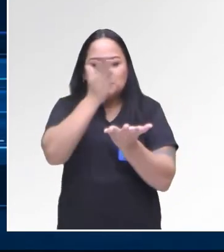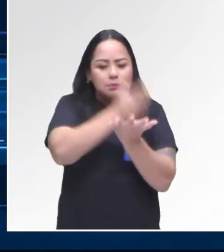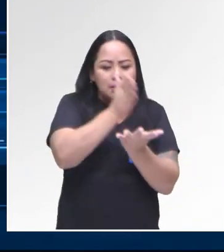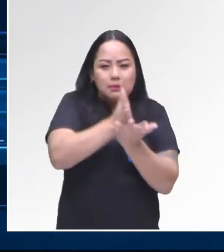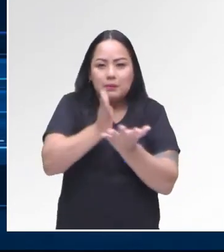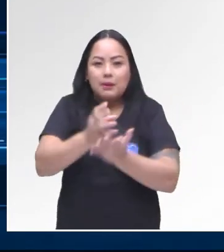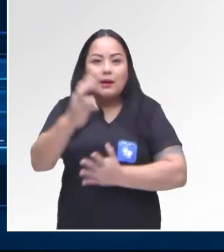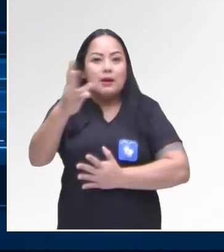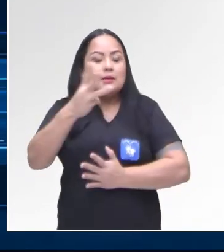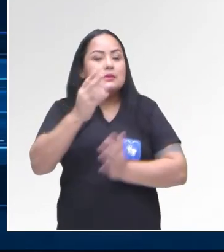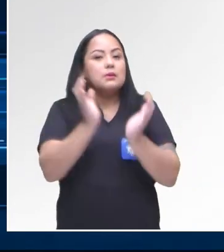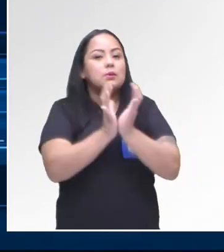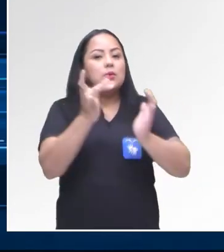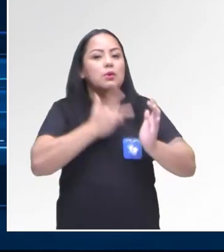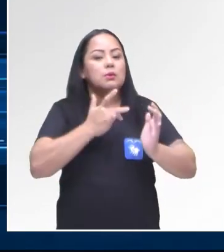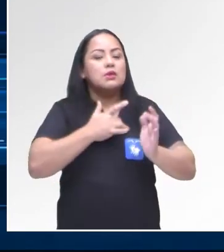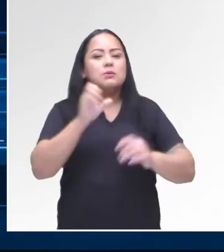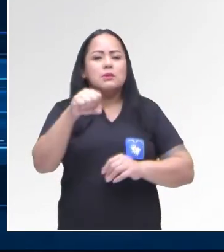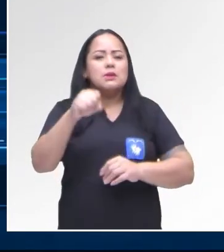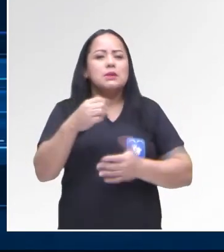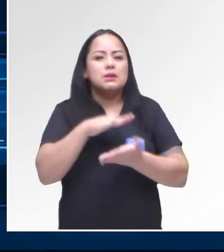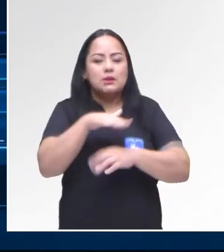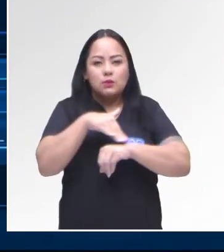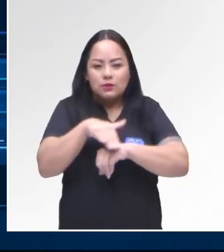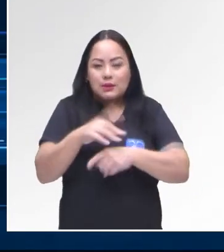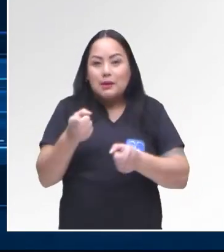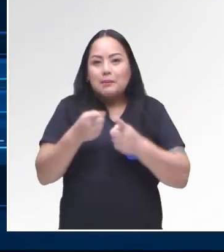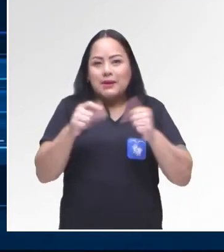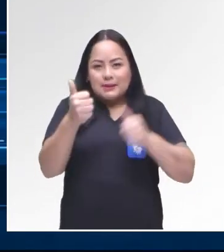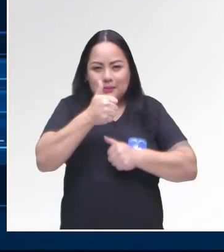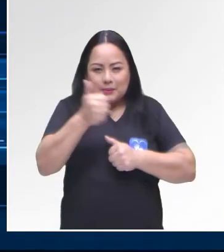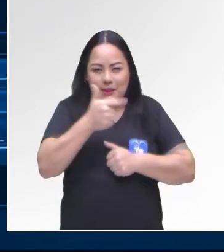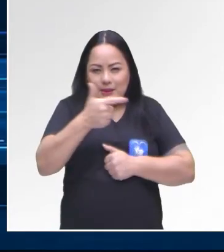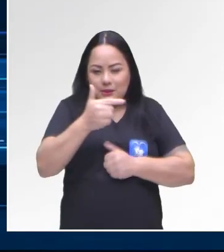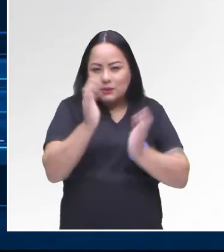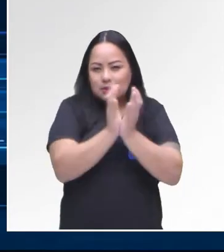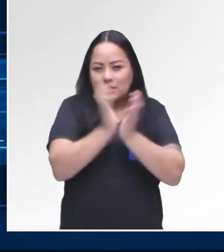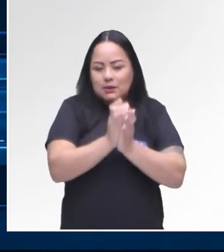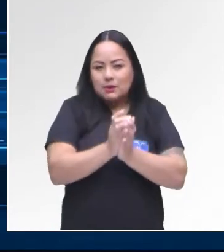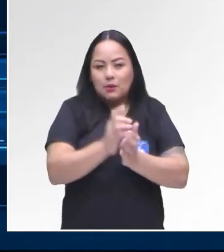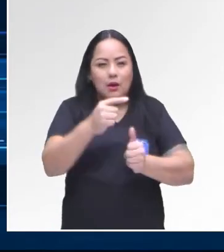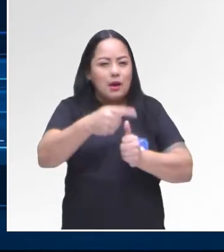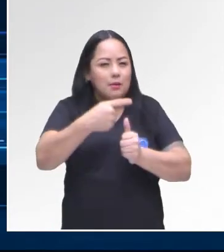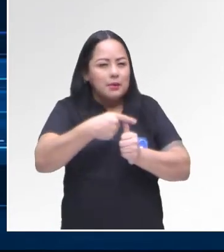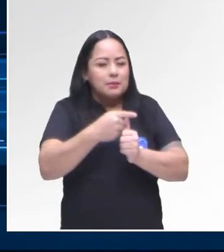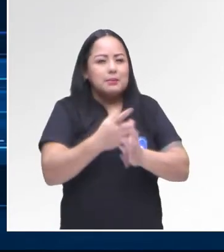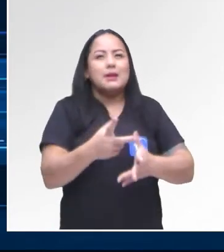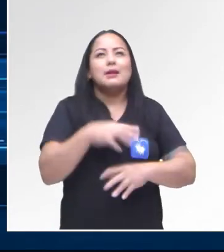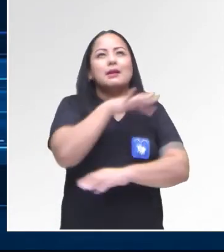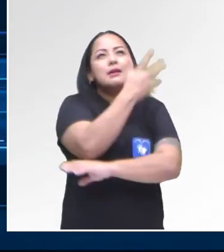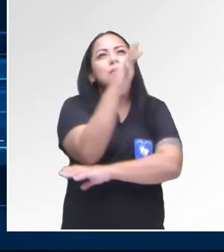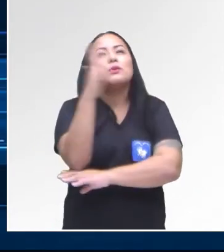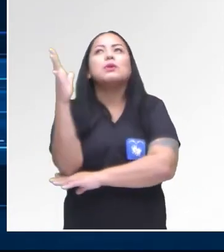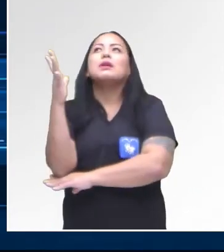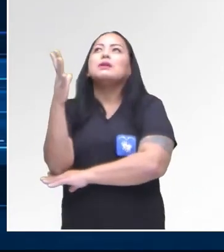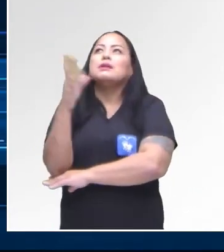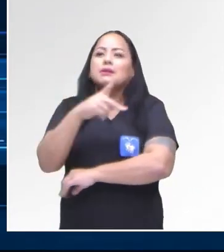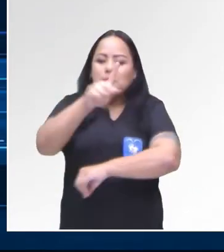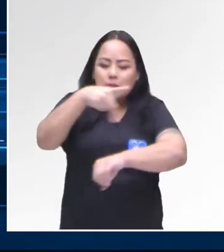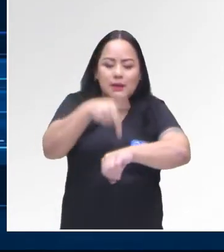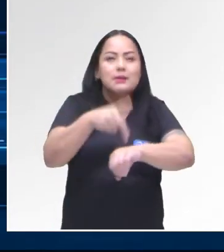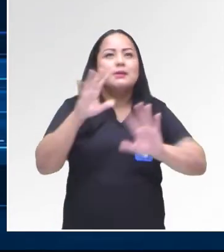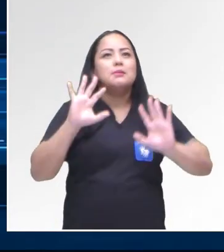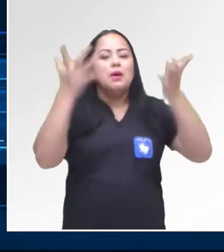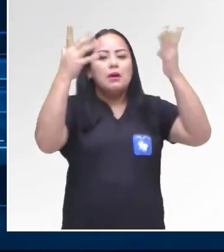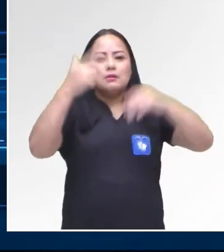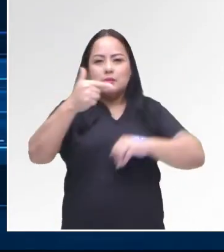terceira geração que vamos conversar assim, mas a segunda e a primeira geração, percebeu? A primeira é a natureza, a exaltação, a pátria.